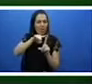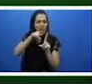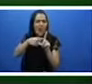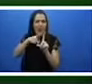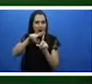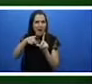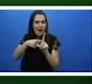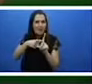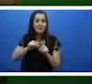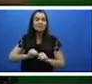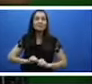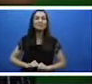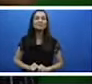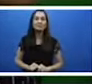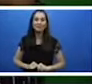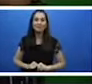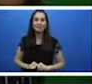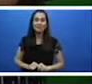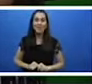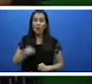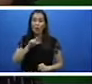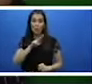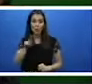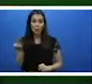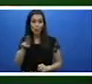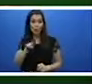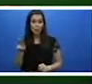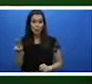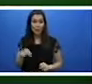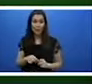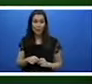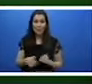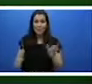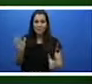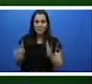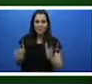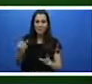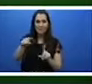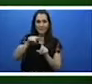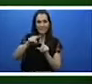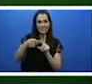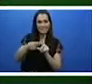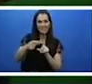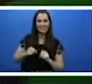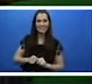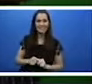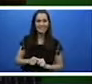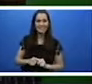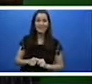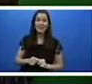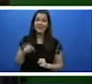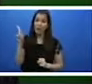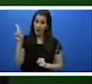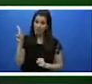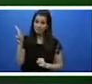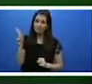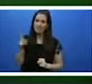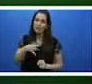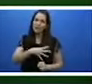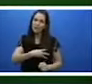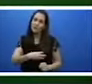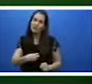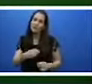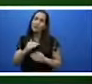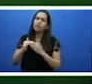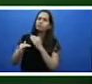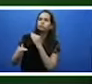animal fica dentro do corpo da mamãe, é chamado período de gestação. Vai durante esse período que o animal vai, na